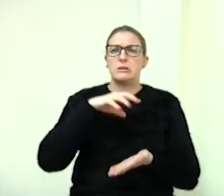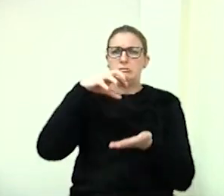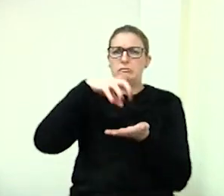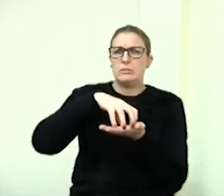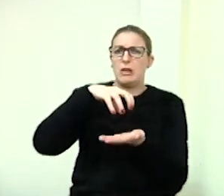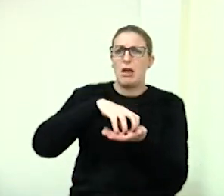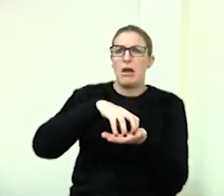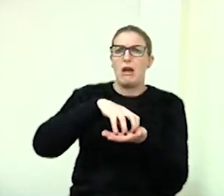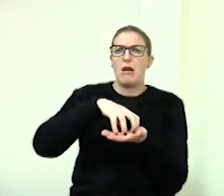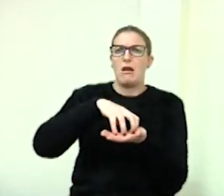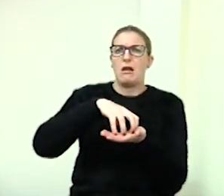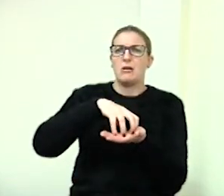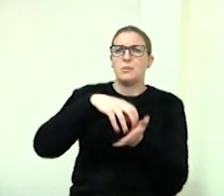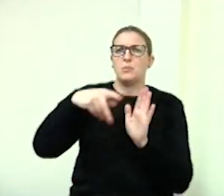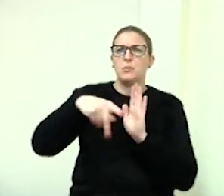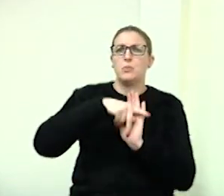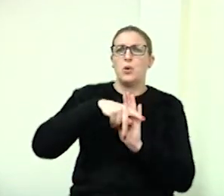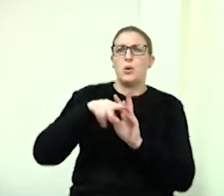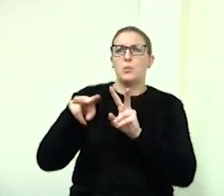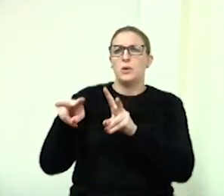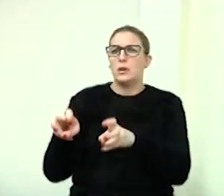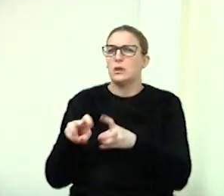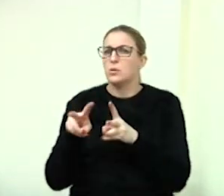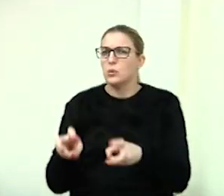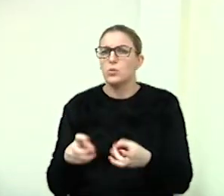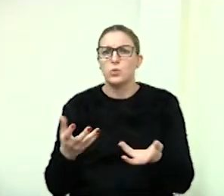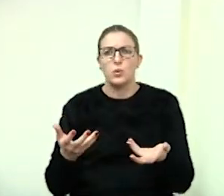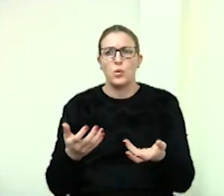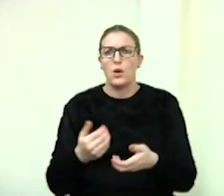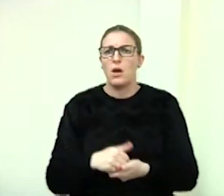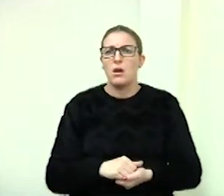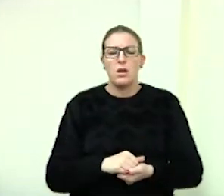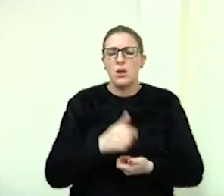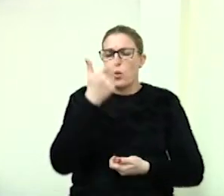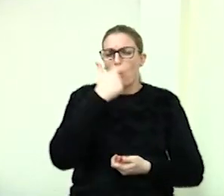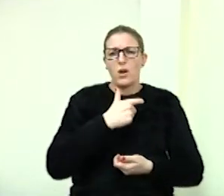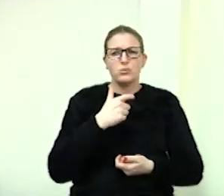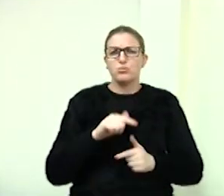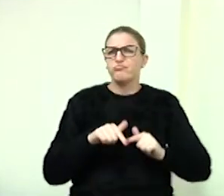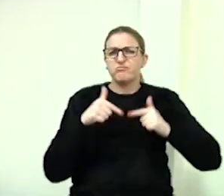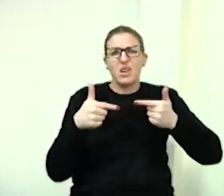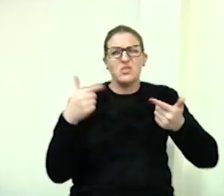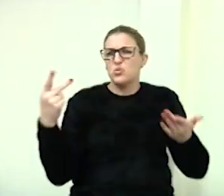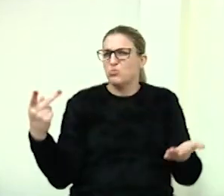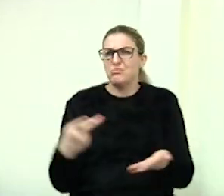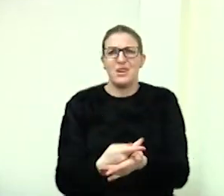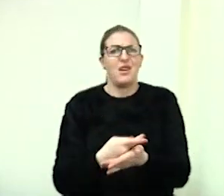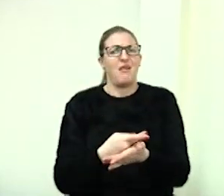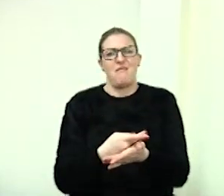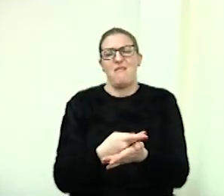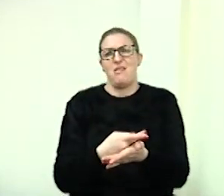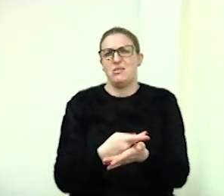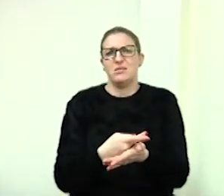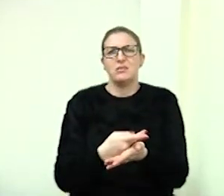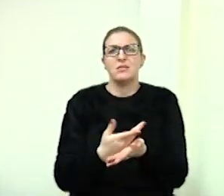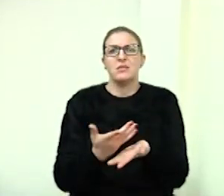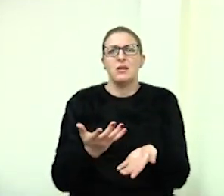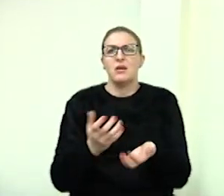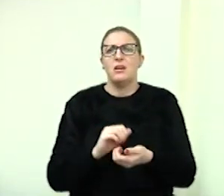agricultura? Eu não vejo razoabilidade numa atitude dessa. Infelizmente, eu não vejo razoabilidade.